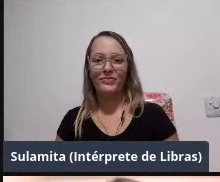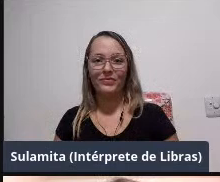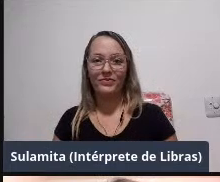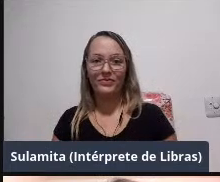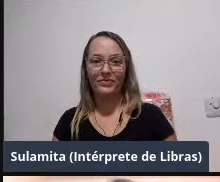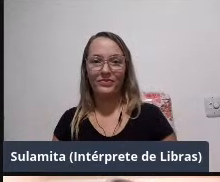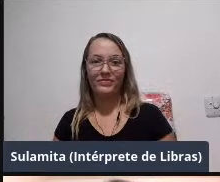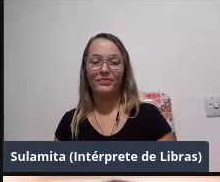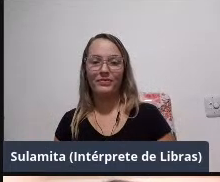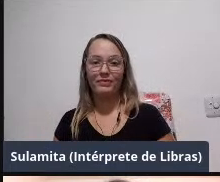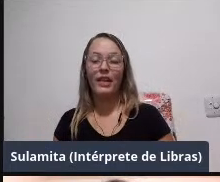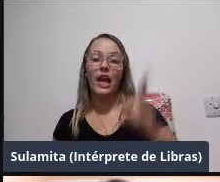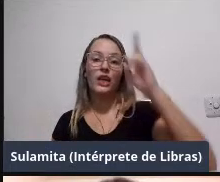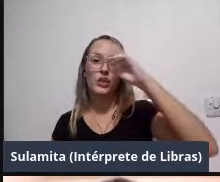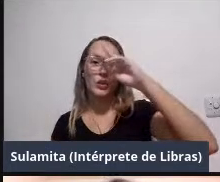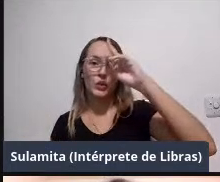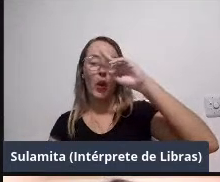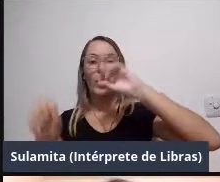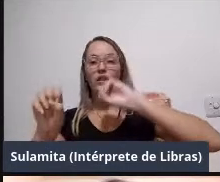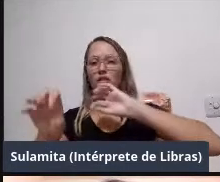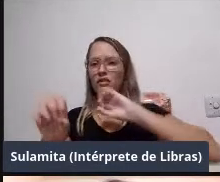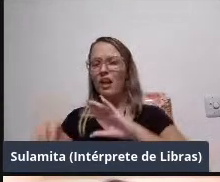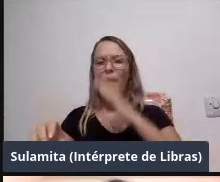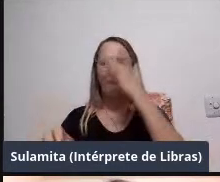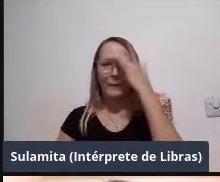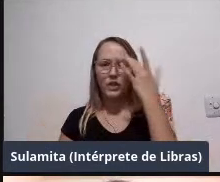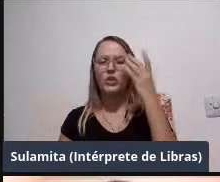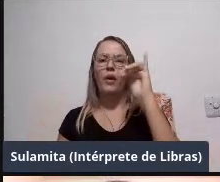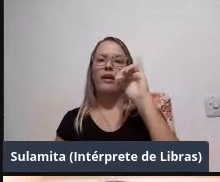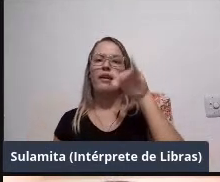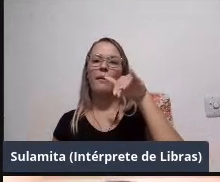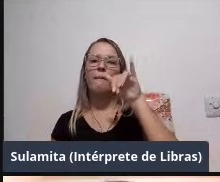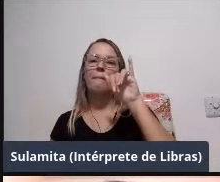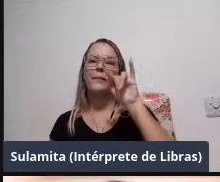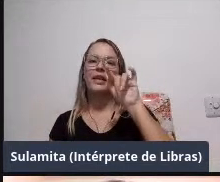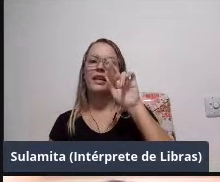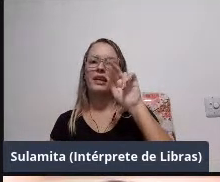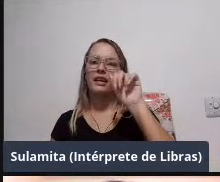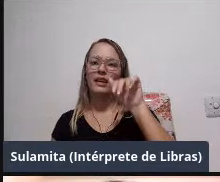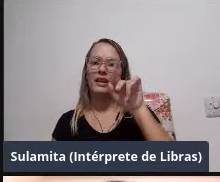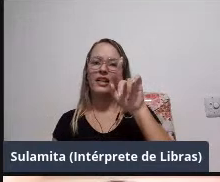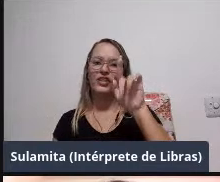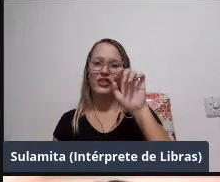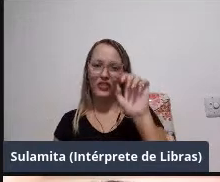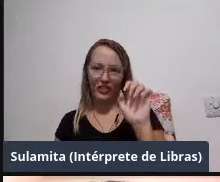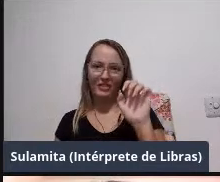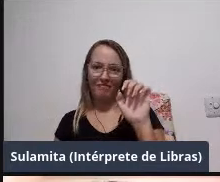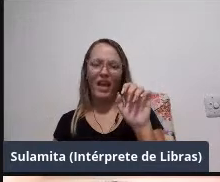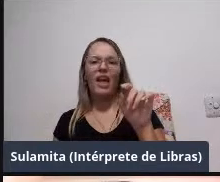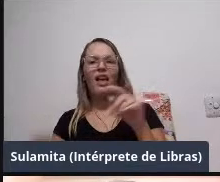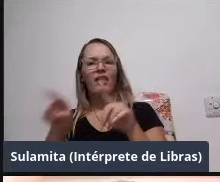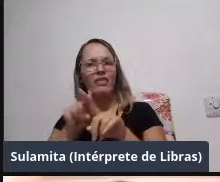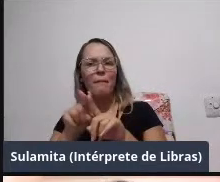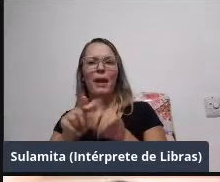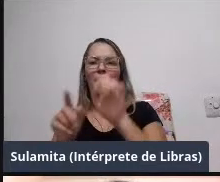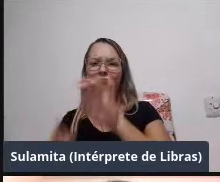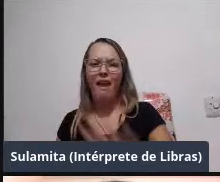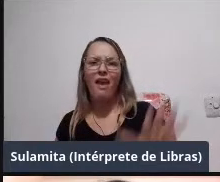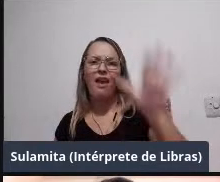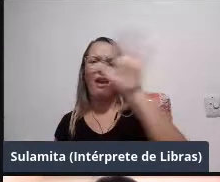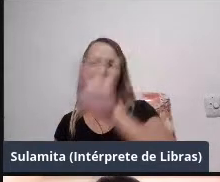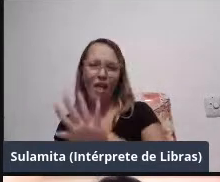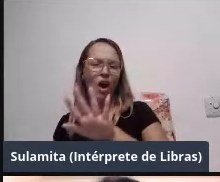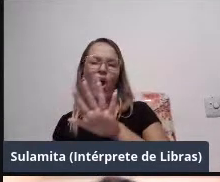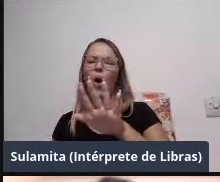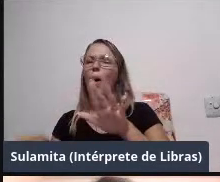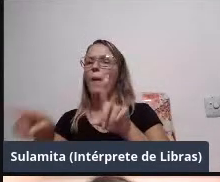História, da educação de imigrantes, né, imigrantes, italianos, imigrantes europeus de maneira geral, mulheres, era um tema